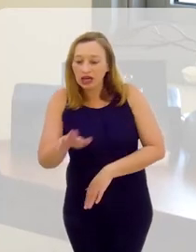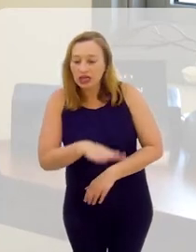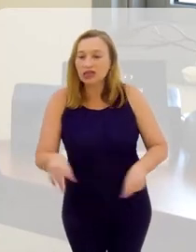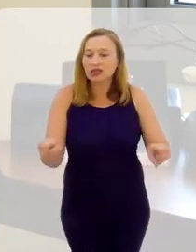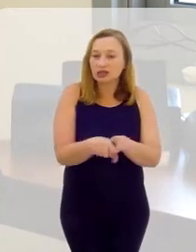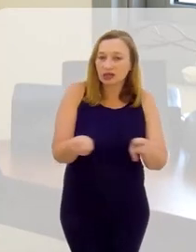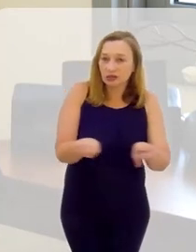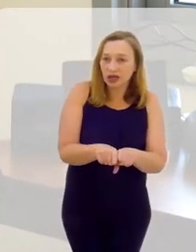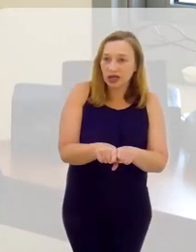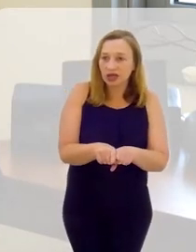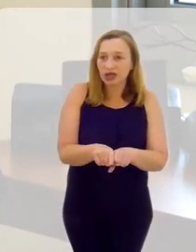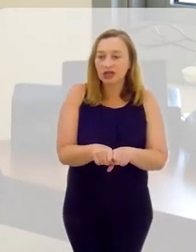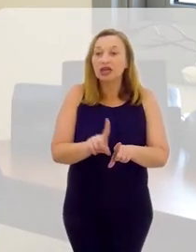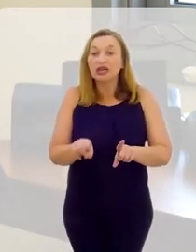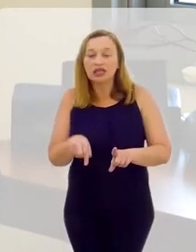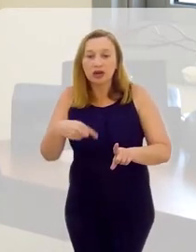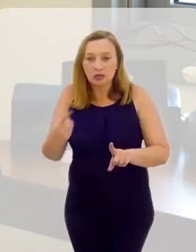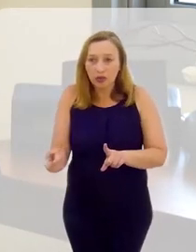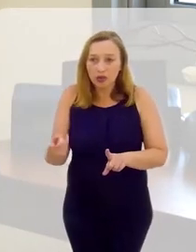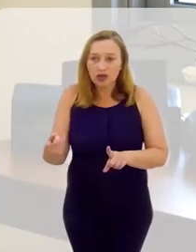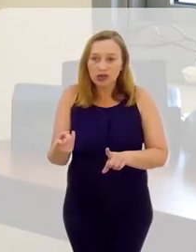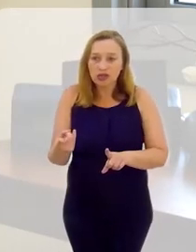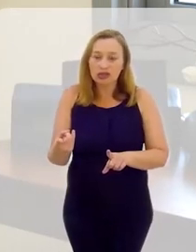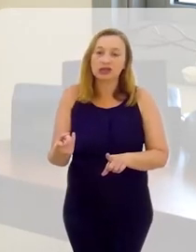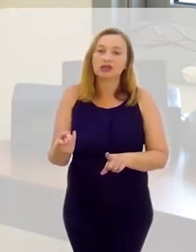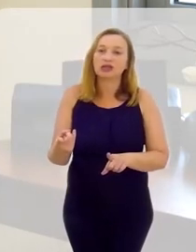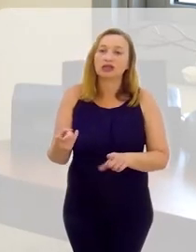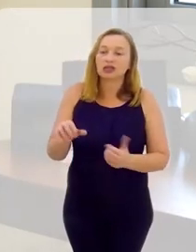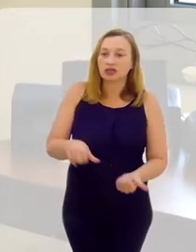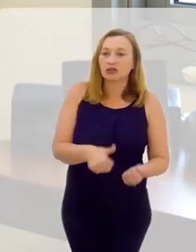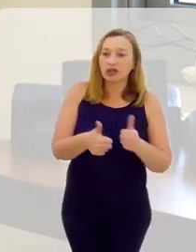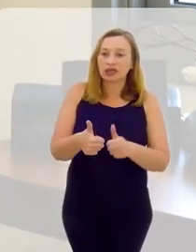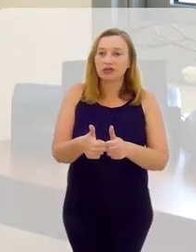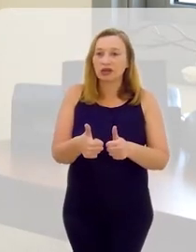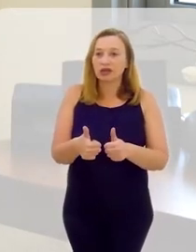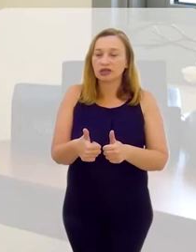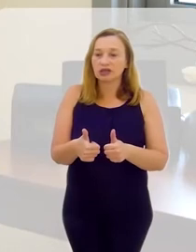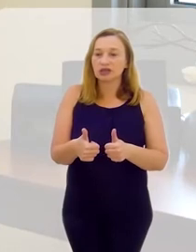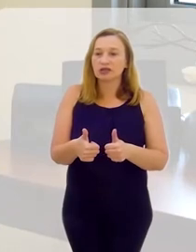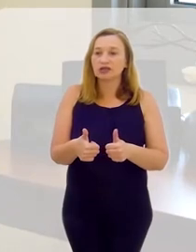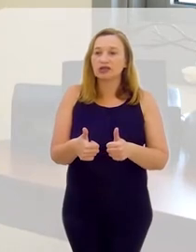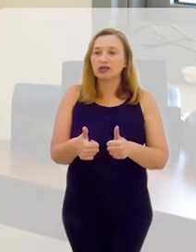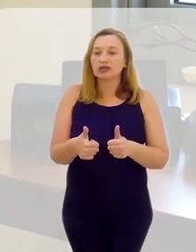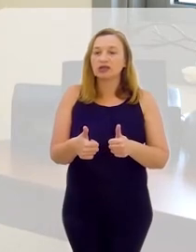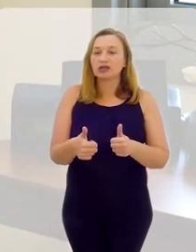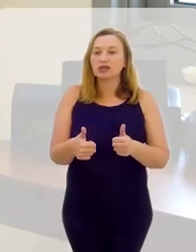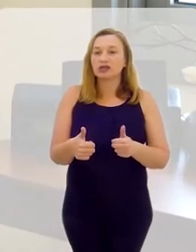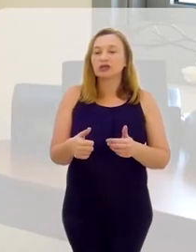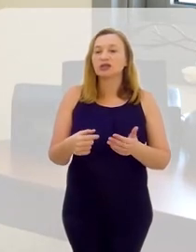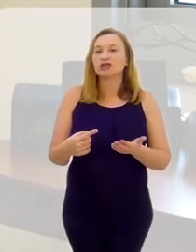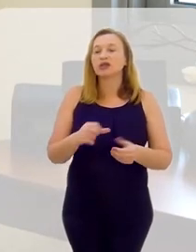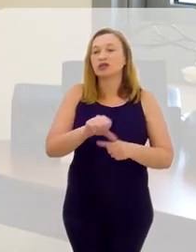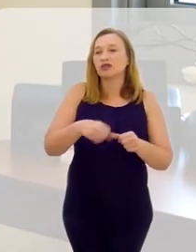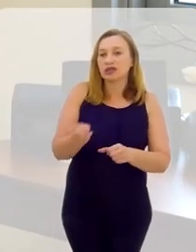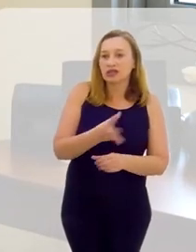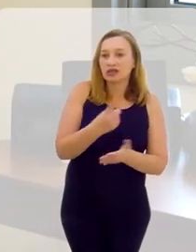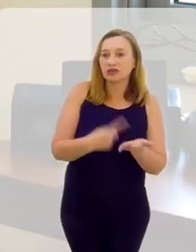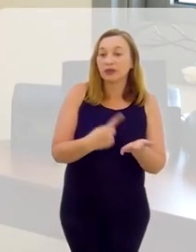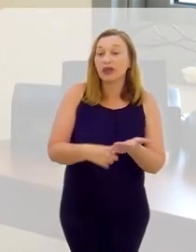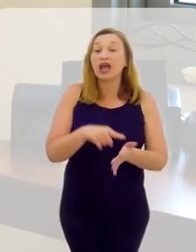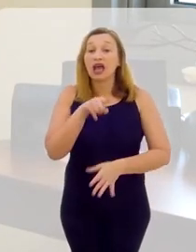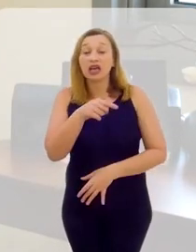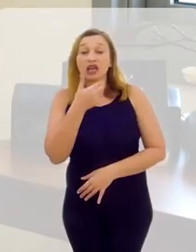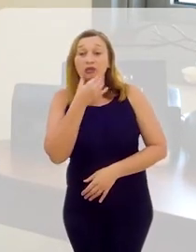também, ela participa do sacramento e depois de batizada ela passa então a fazer uma renovação desse convênio. Porém,